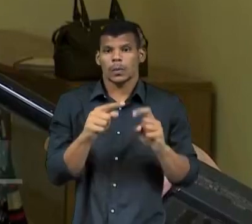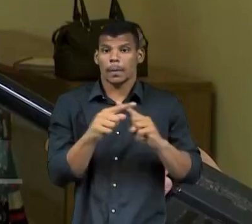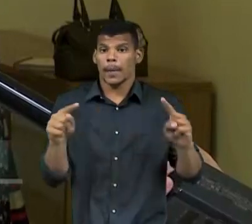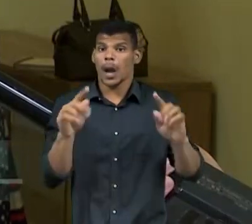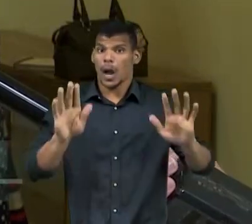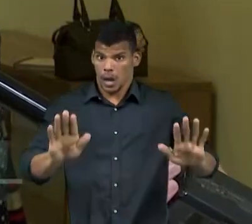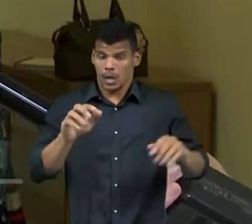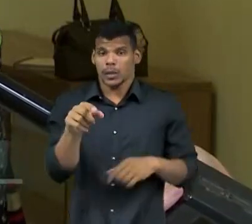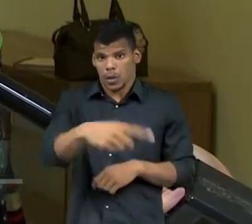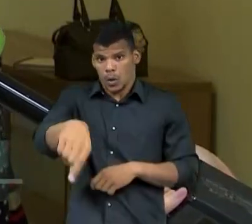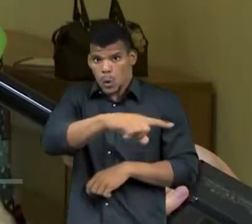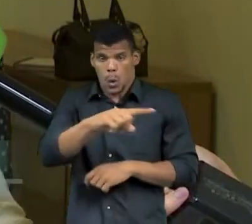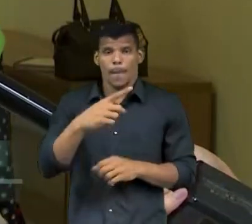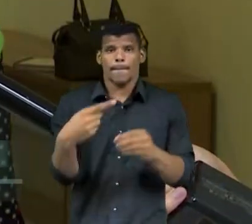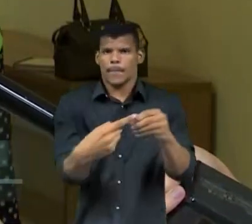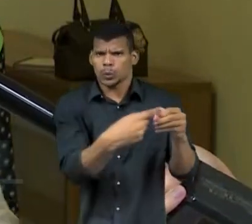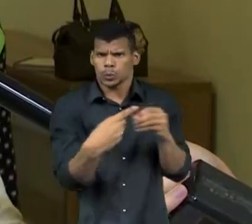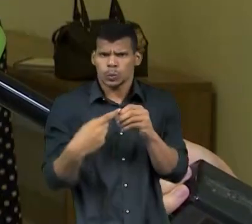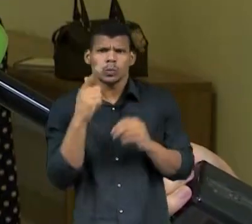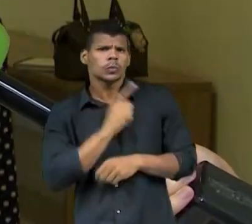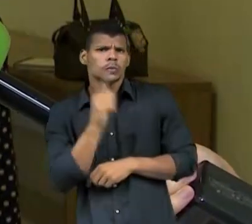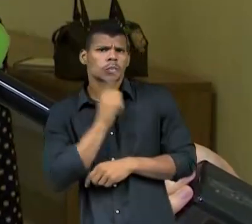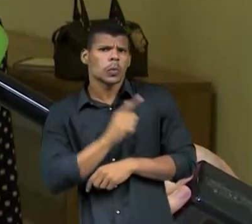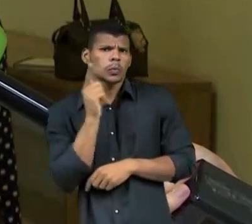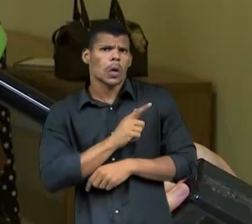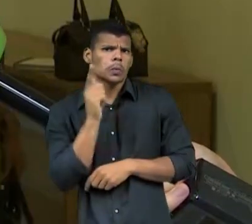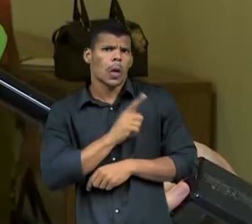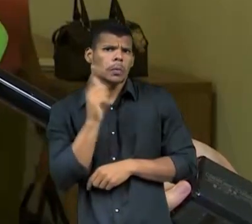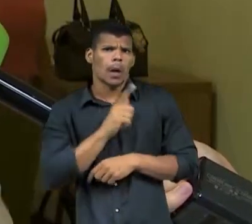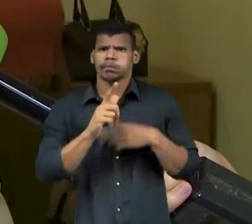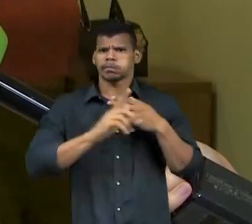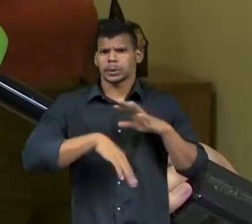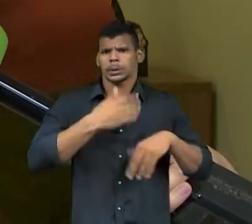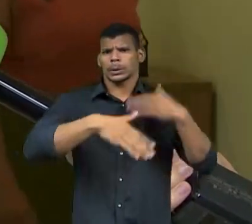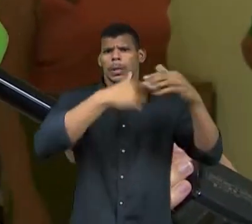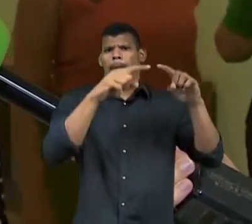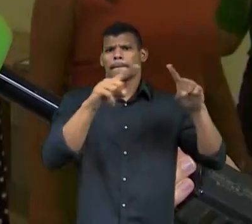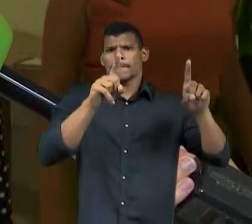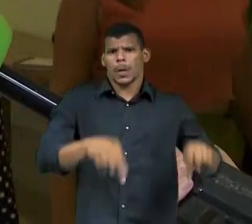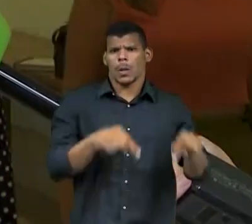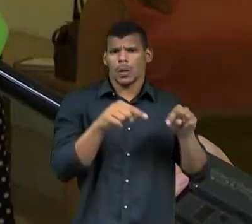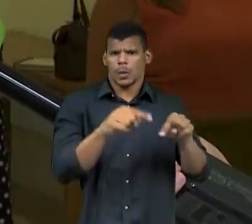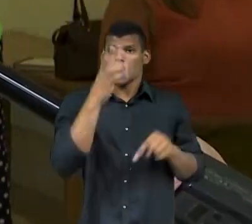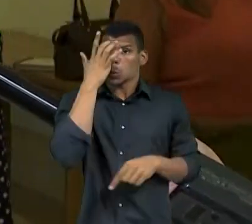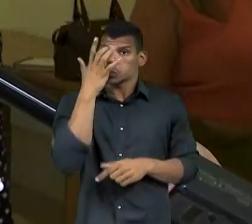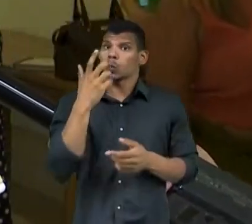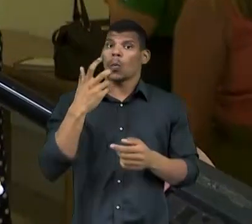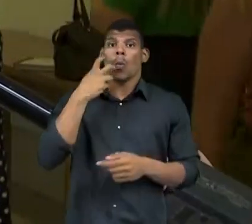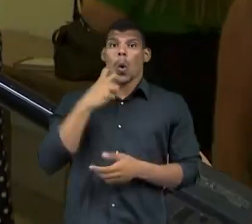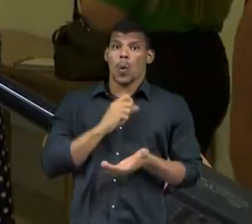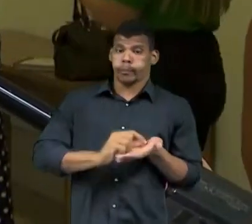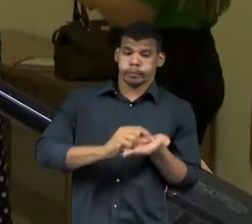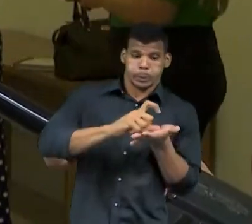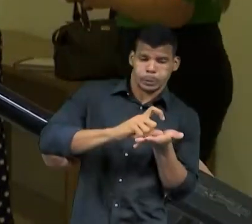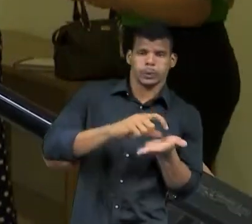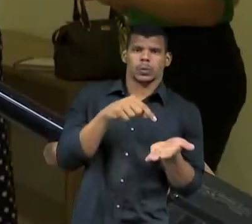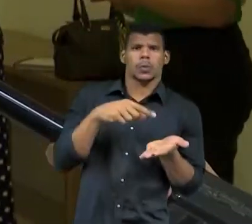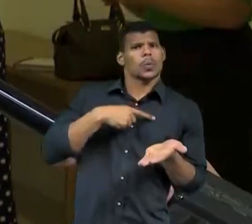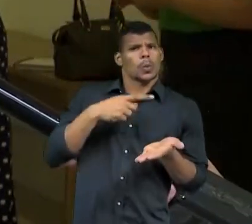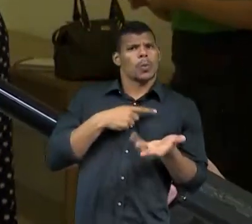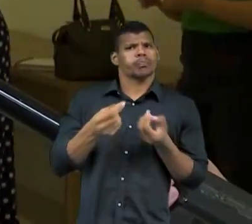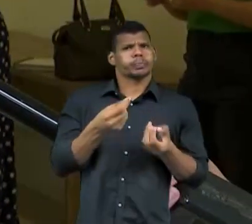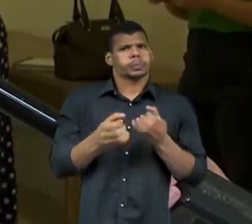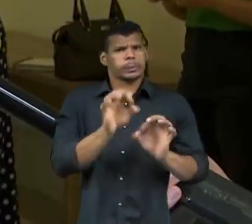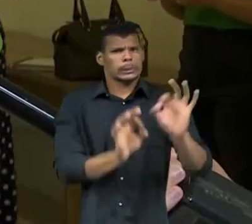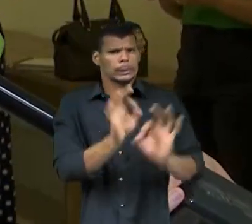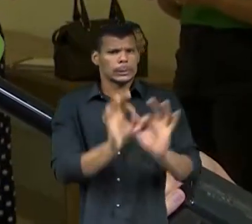os municípios cearenses, conseguiram desenvolver esse plano, né? Inclusive com orçamento para a execução das atividades. Então